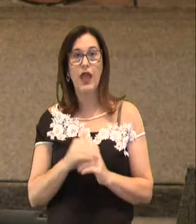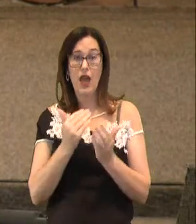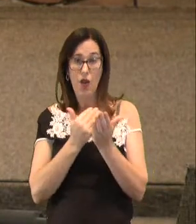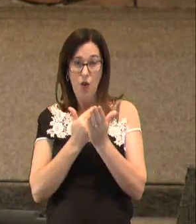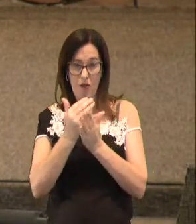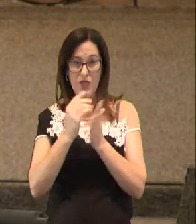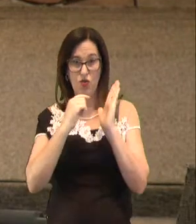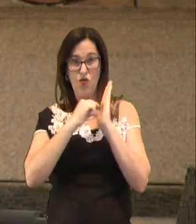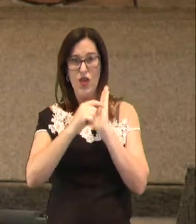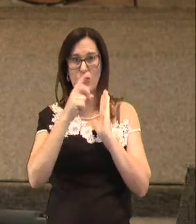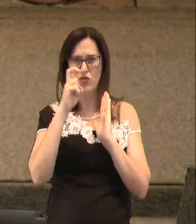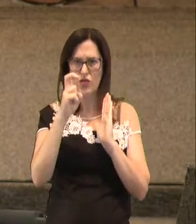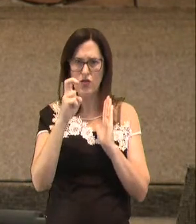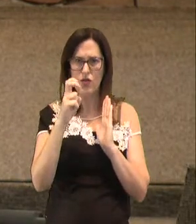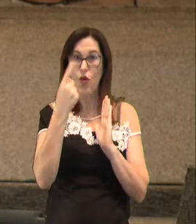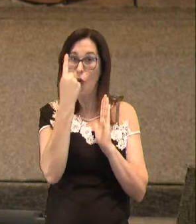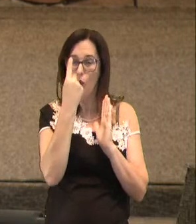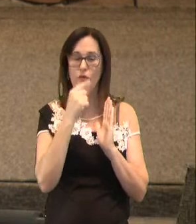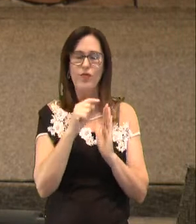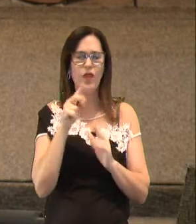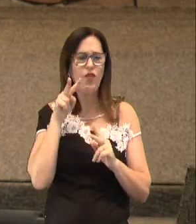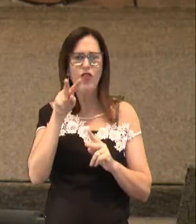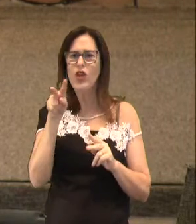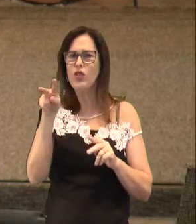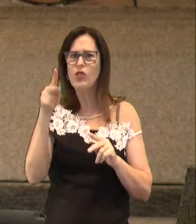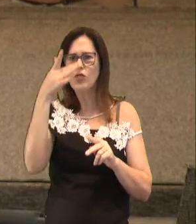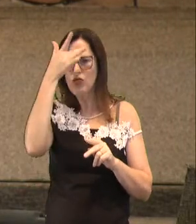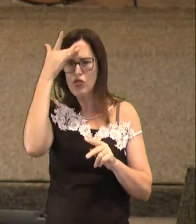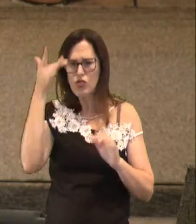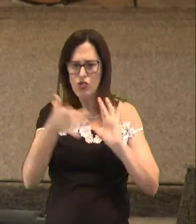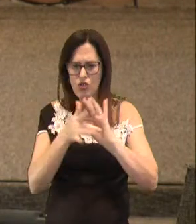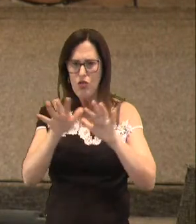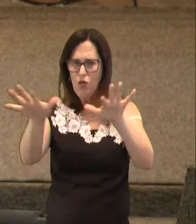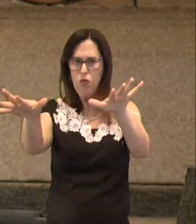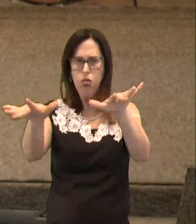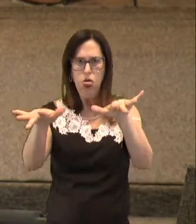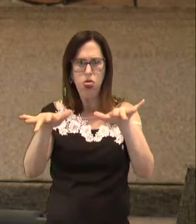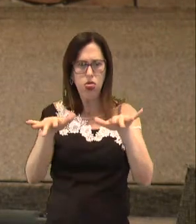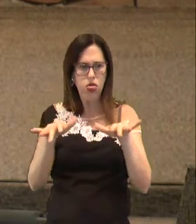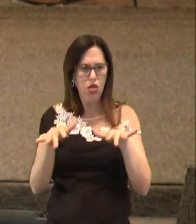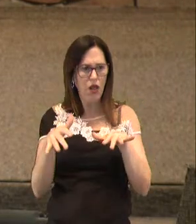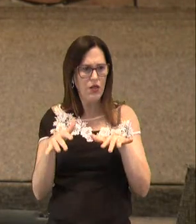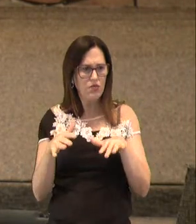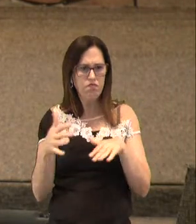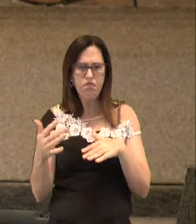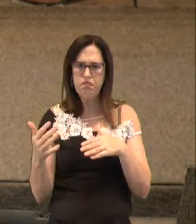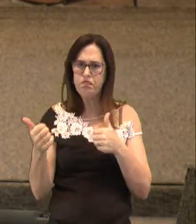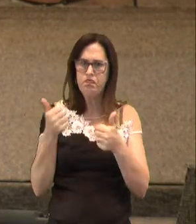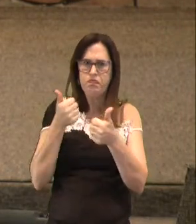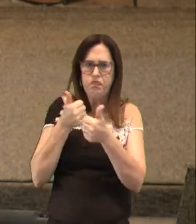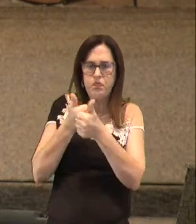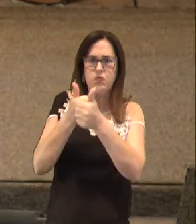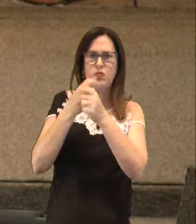1, Vendo Jesus as multidões, subiu ao monte, e como se assentasse, aproximaram-se